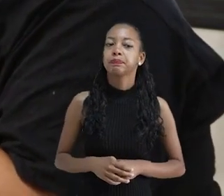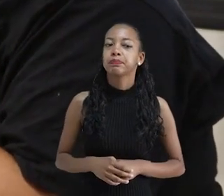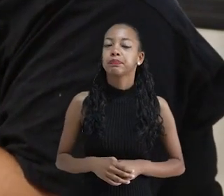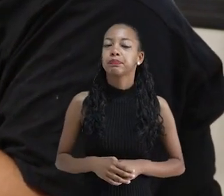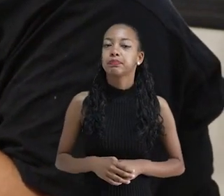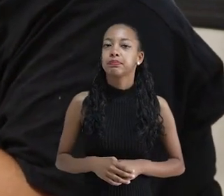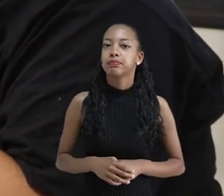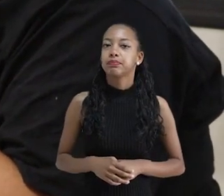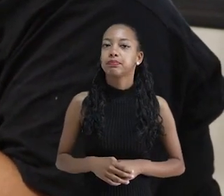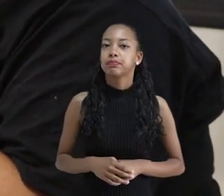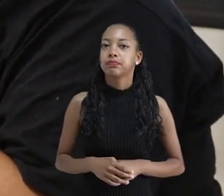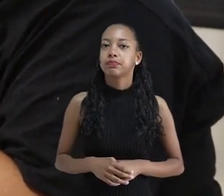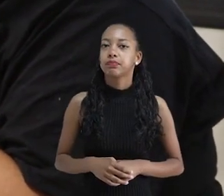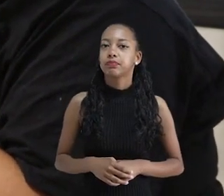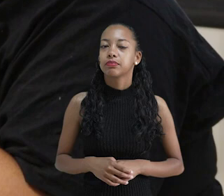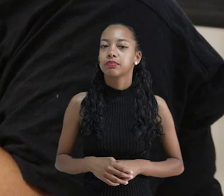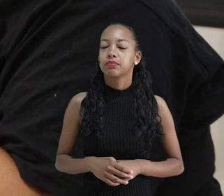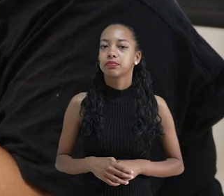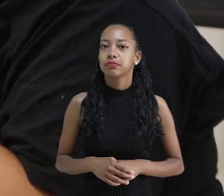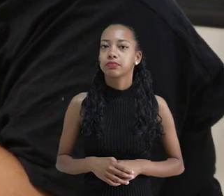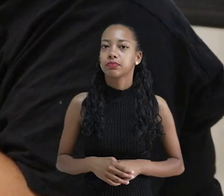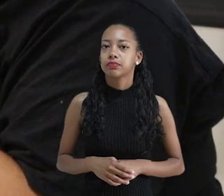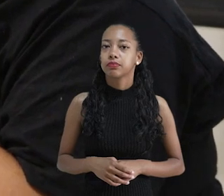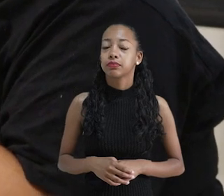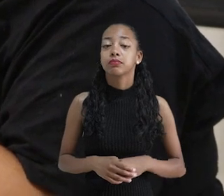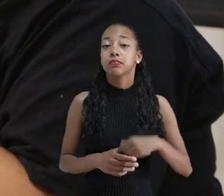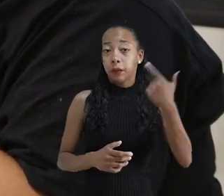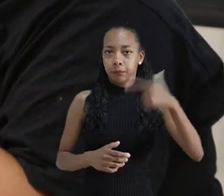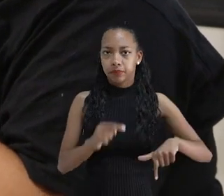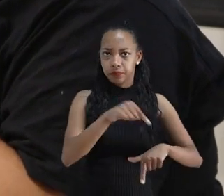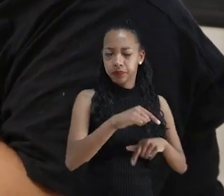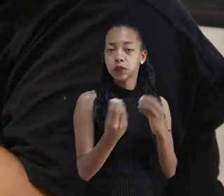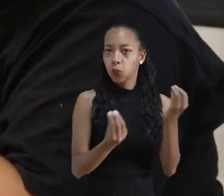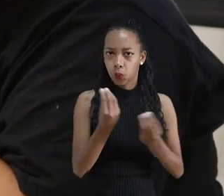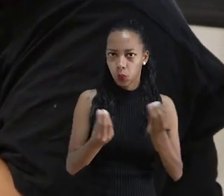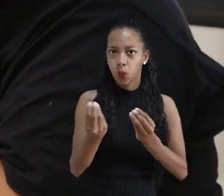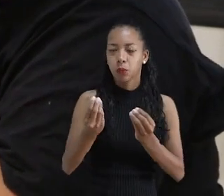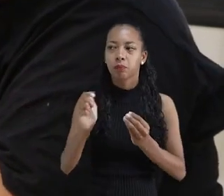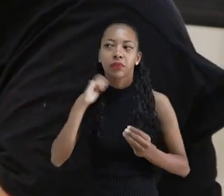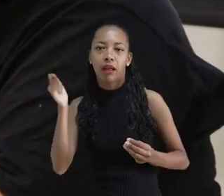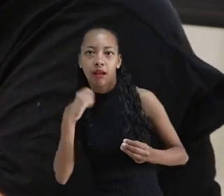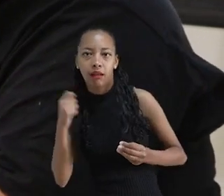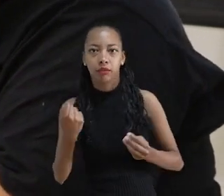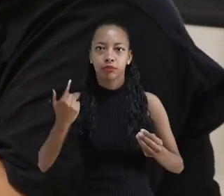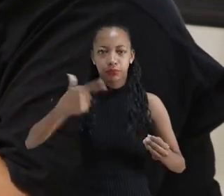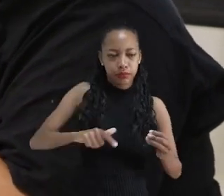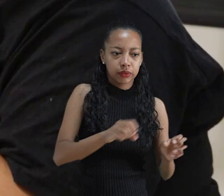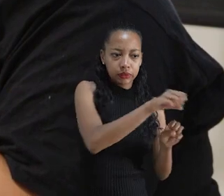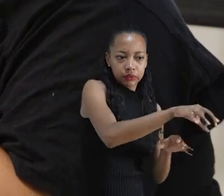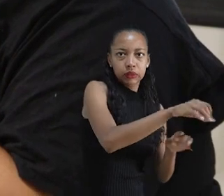ele mantém né Eh essa relação com a arte educação e começa também a dar outros cursos